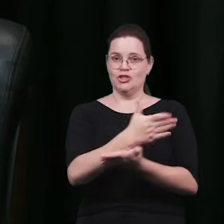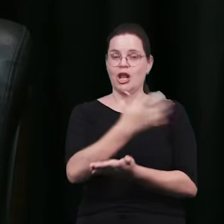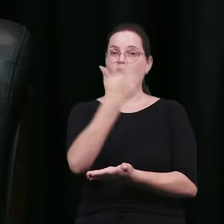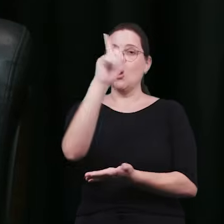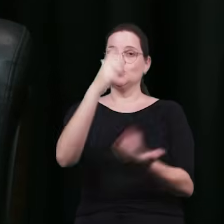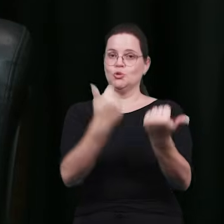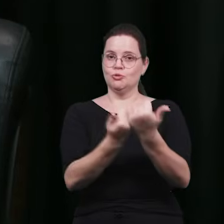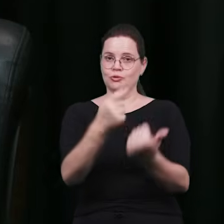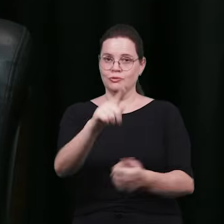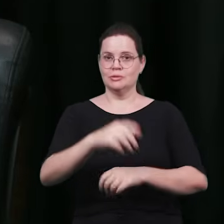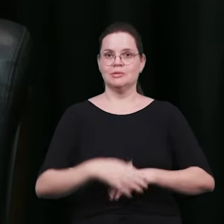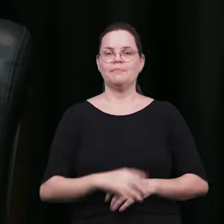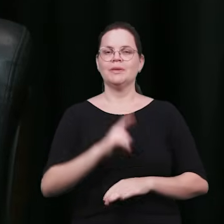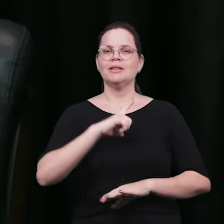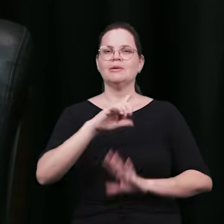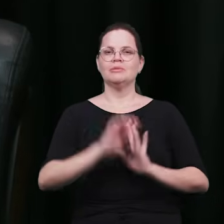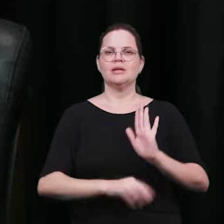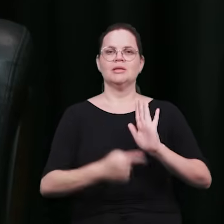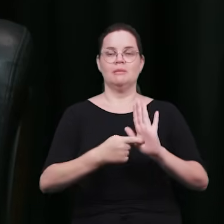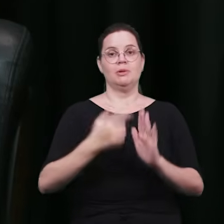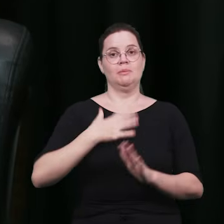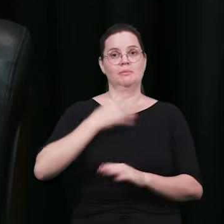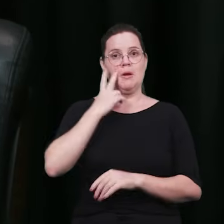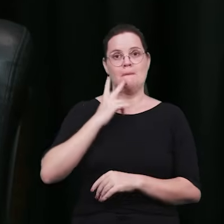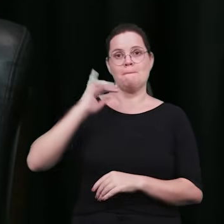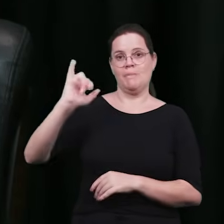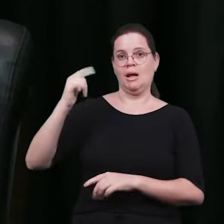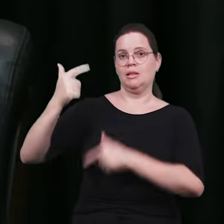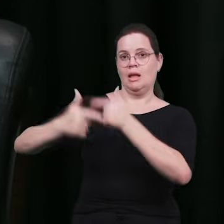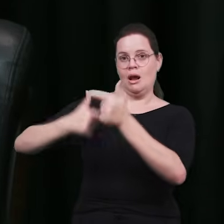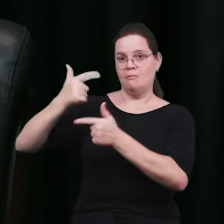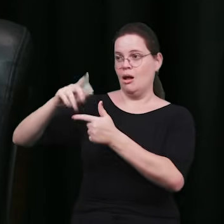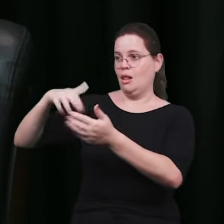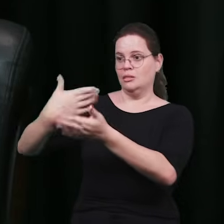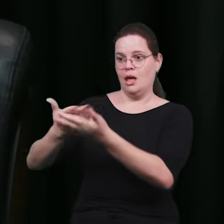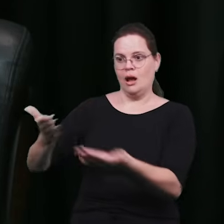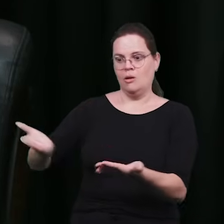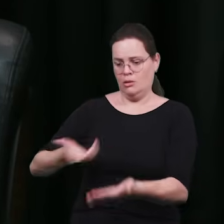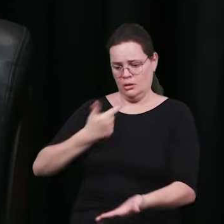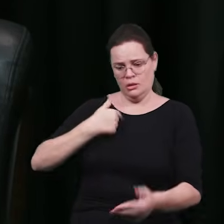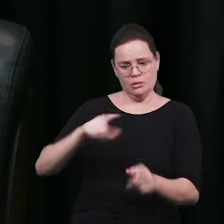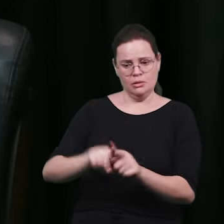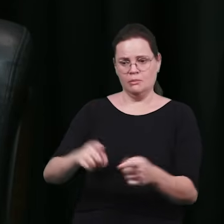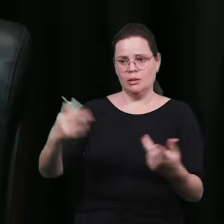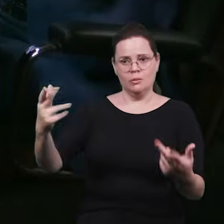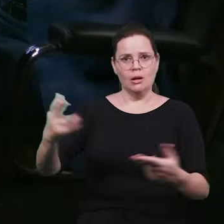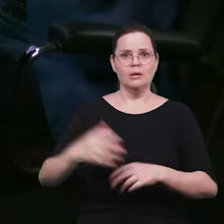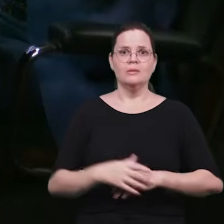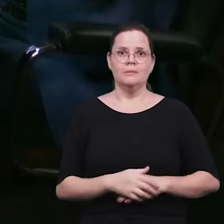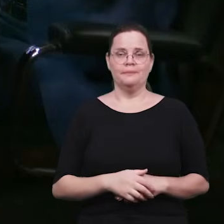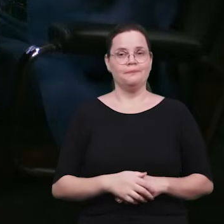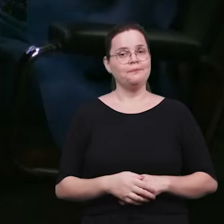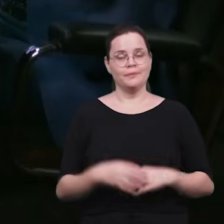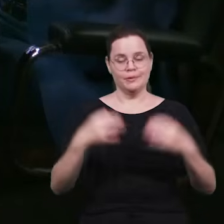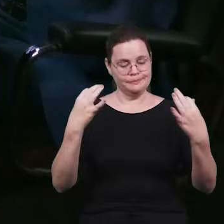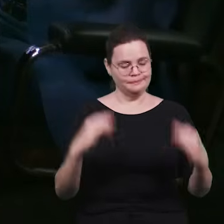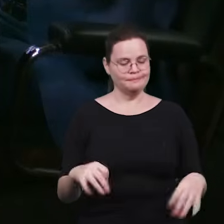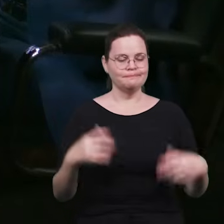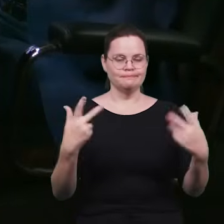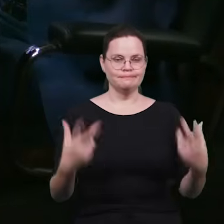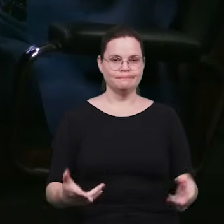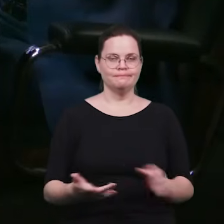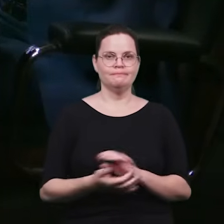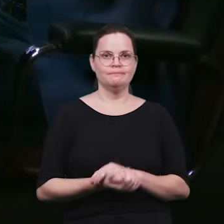pai trabalha até agora e eu trabalho também", né. Exatamente, isso mesmo. Então, o Senhor não